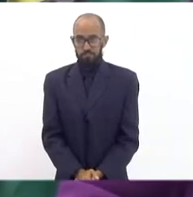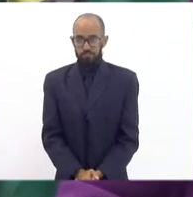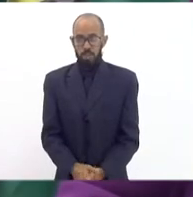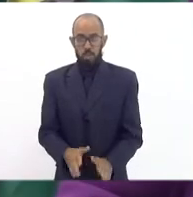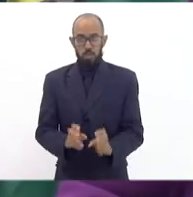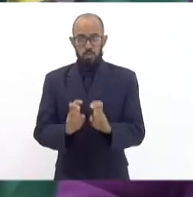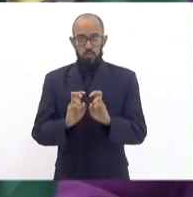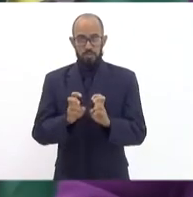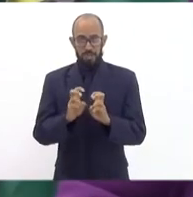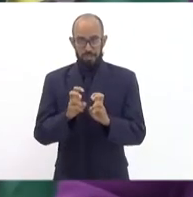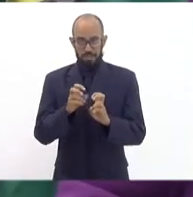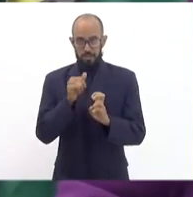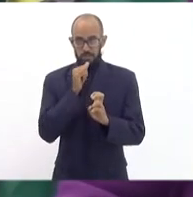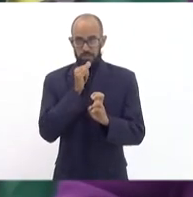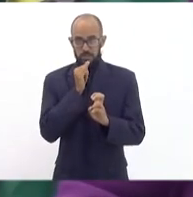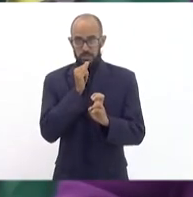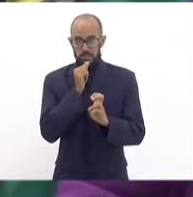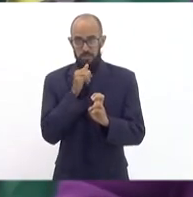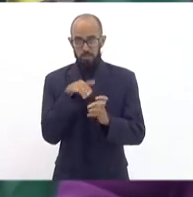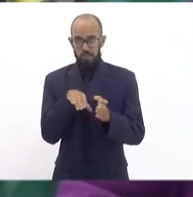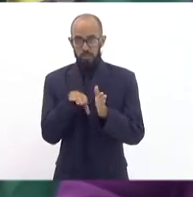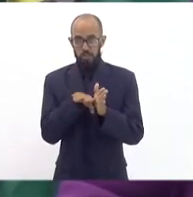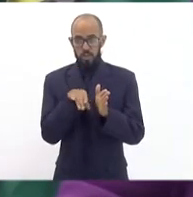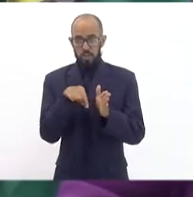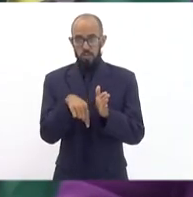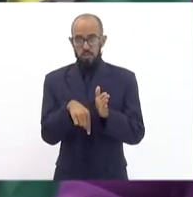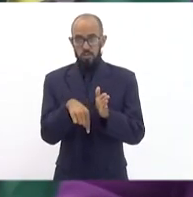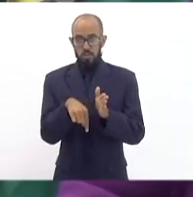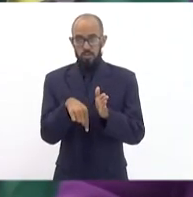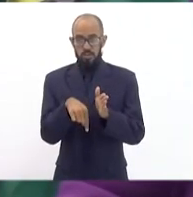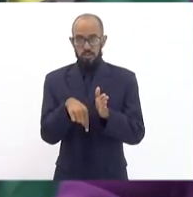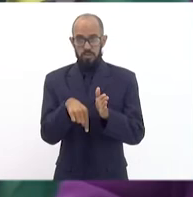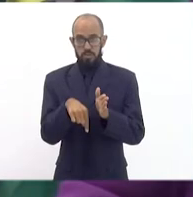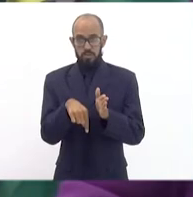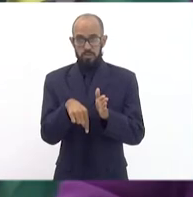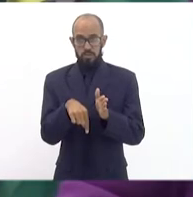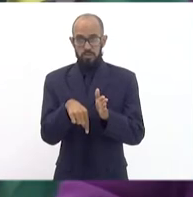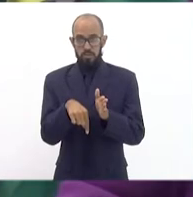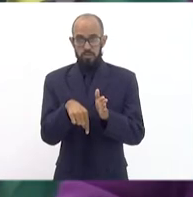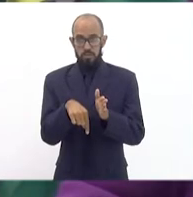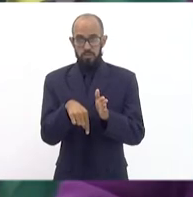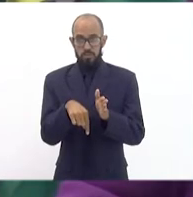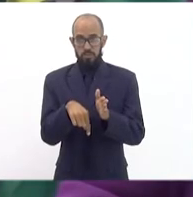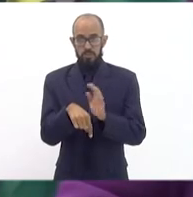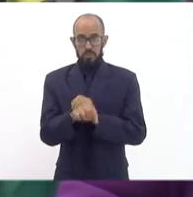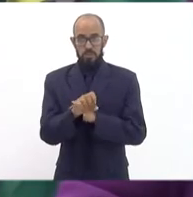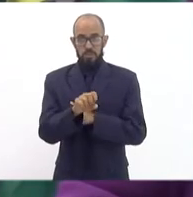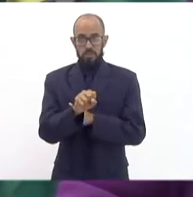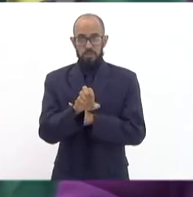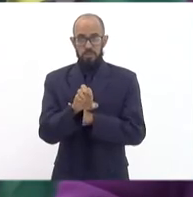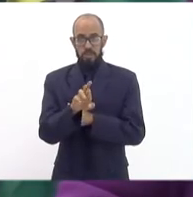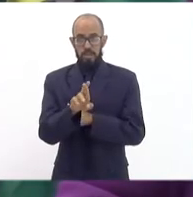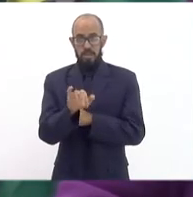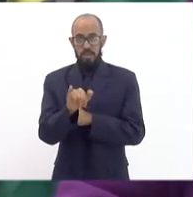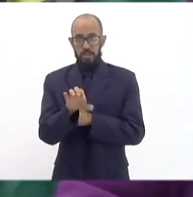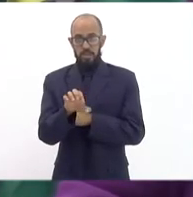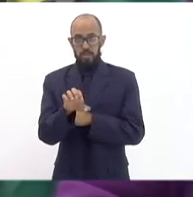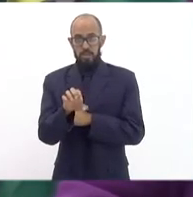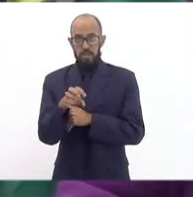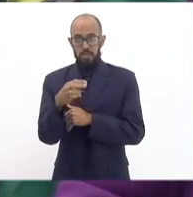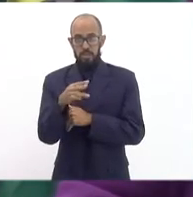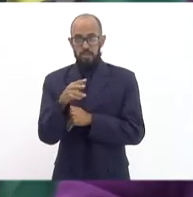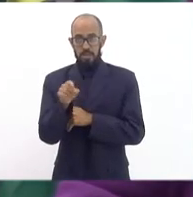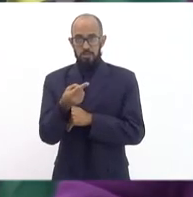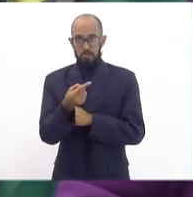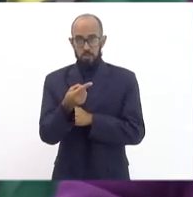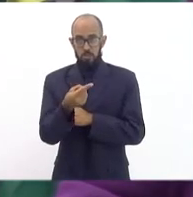por exemplo, que chegaram aqui, foram da série 3.000, aprovado antes das Olimpíadas, depois vieram